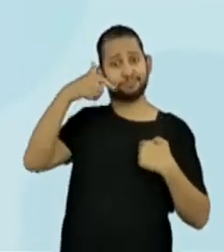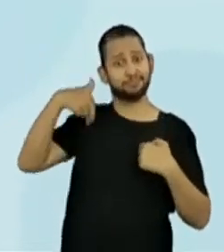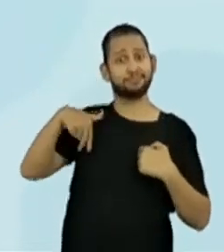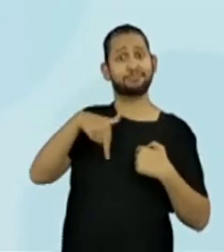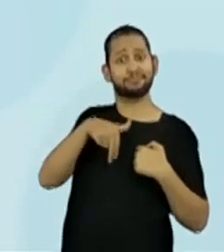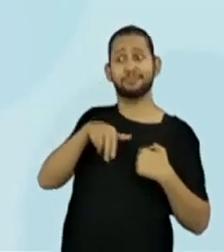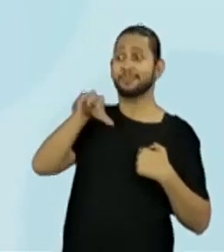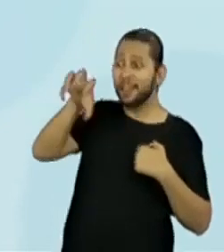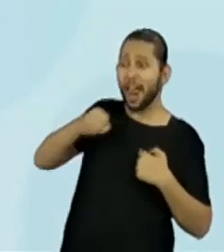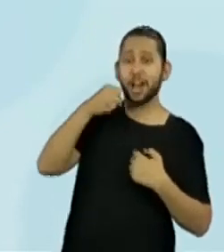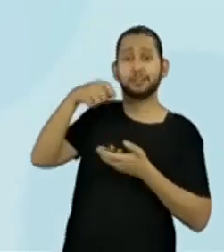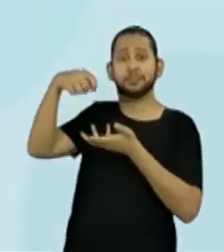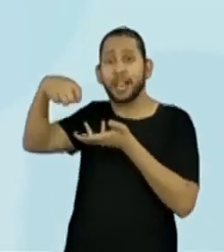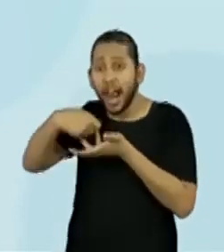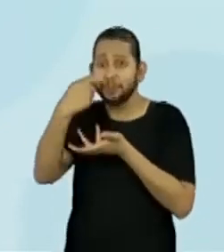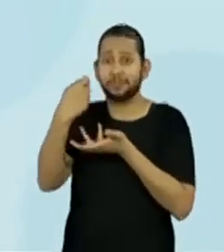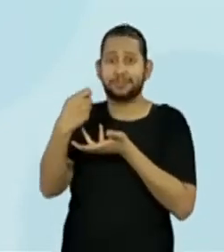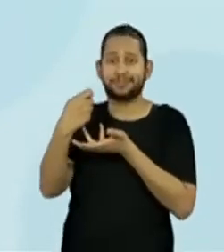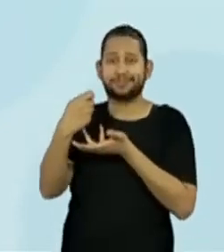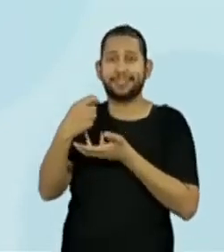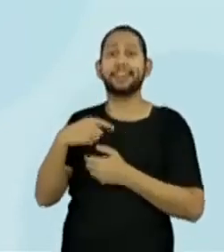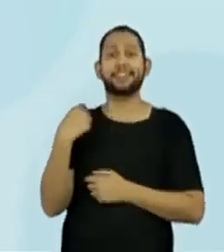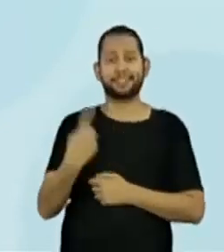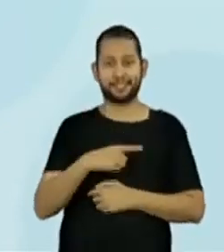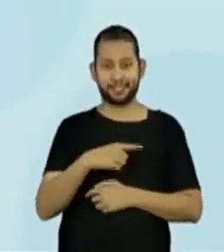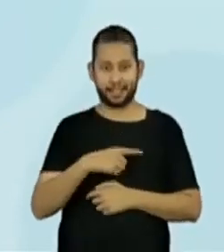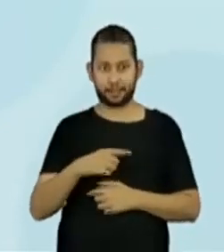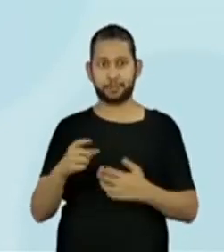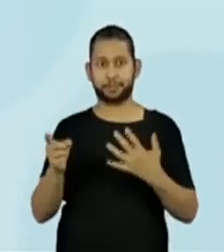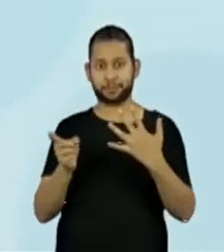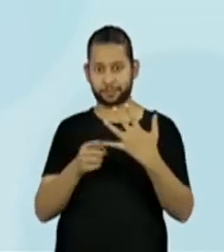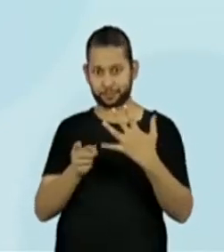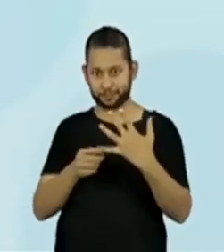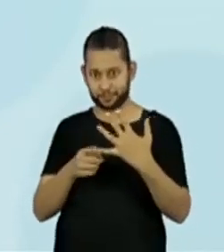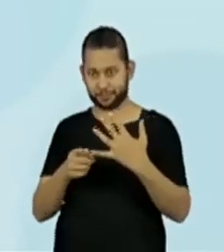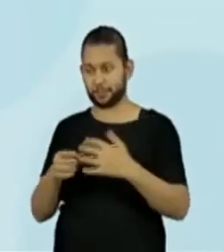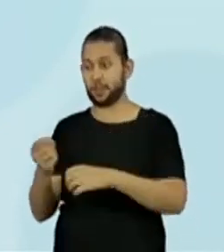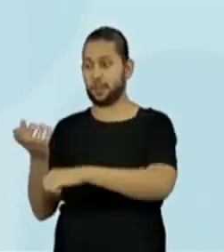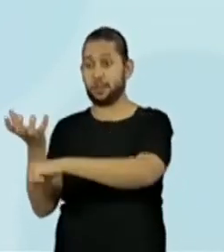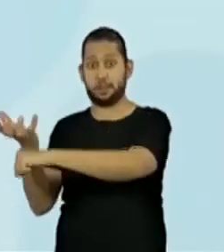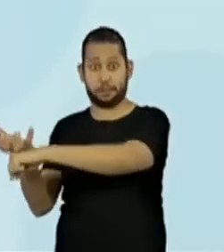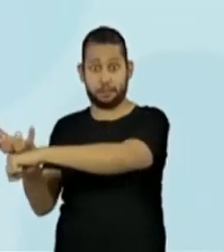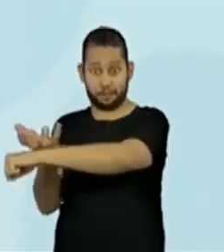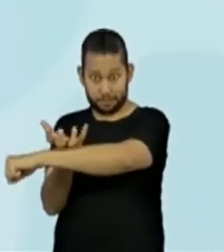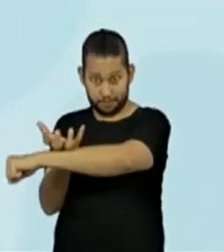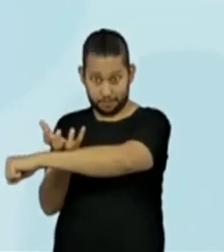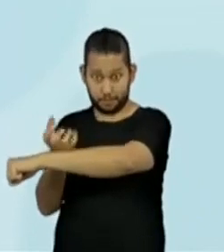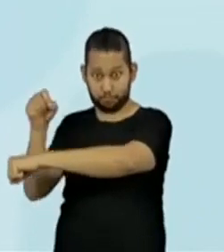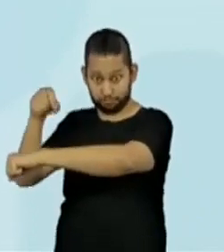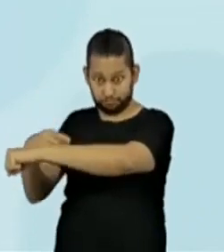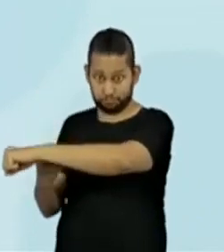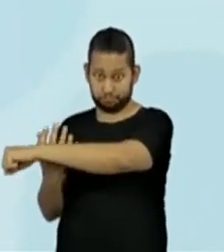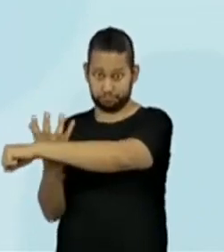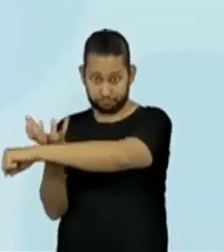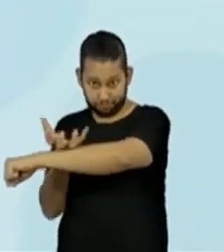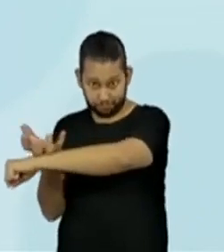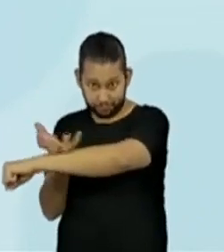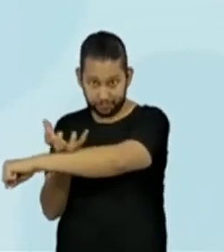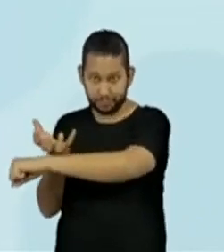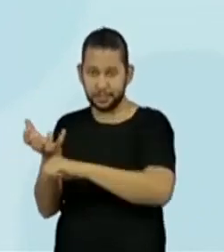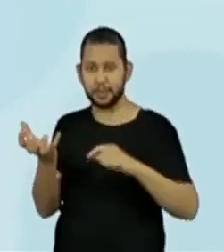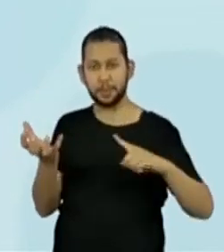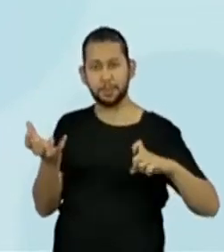última que está aí na tela de vocês, nós temos a grama, a planta, que serve de alimento para